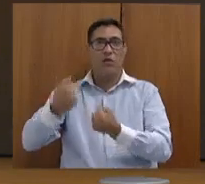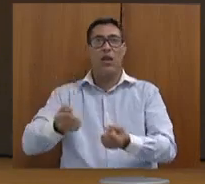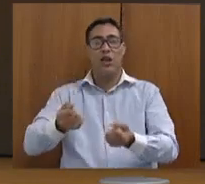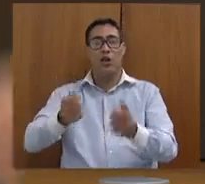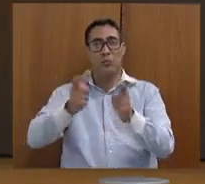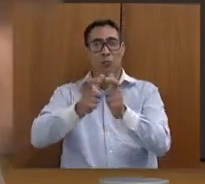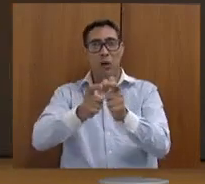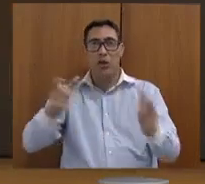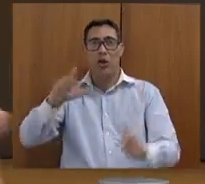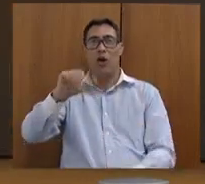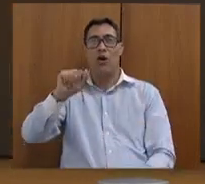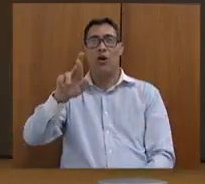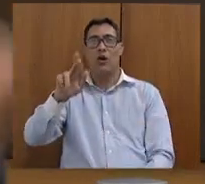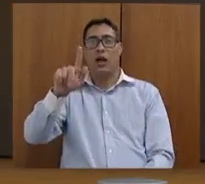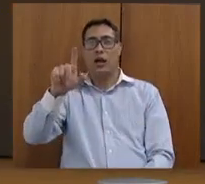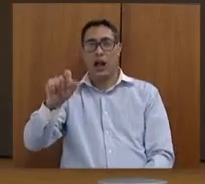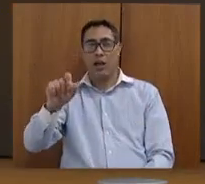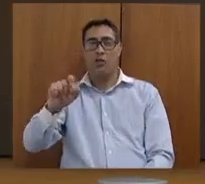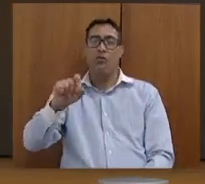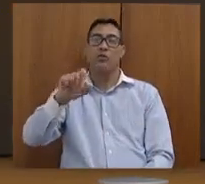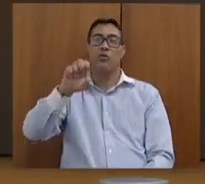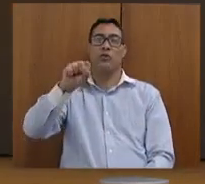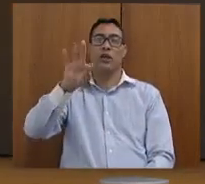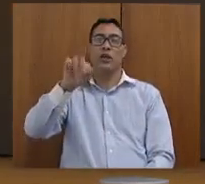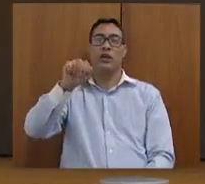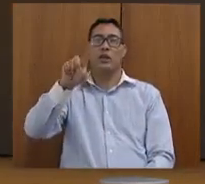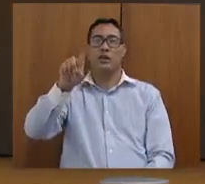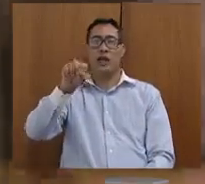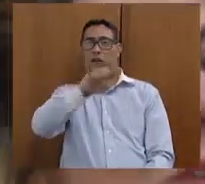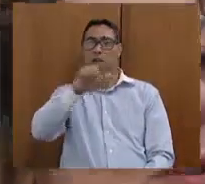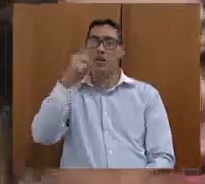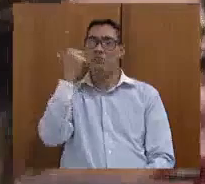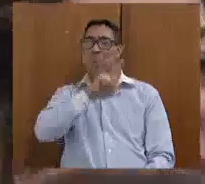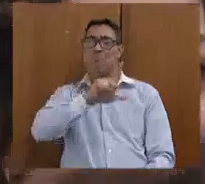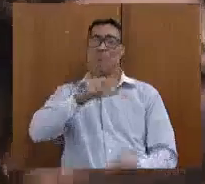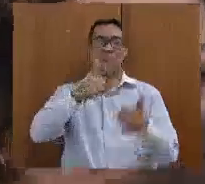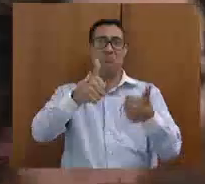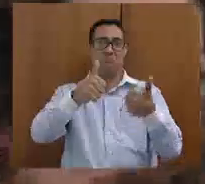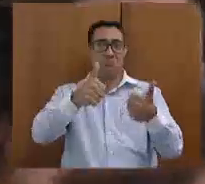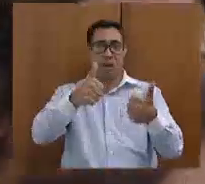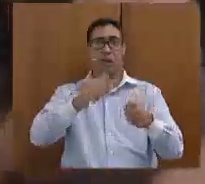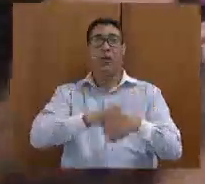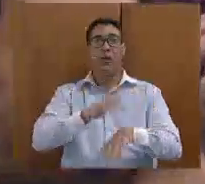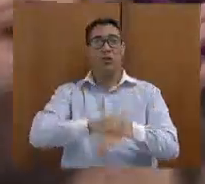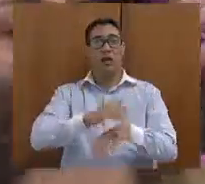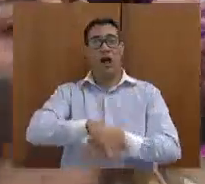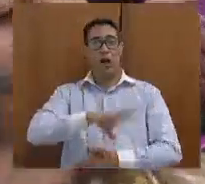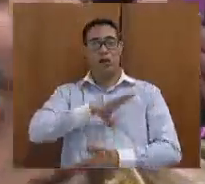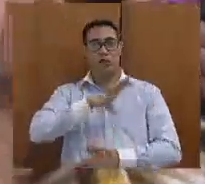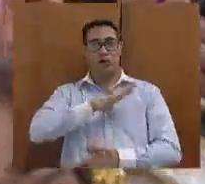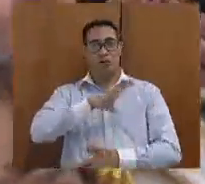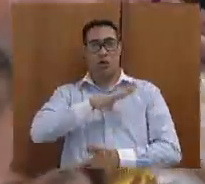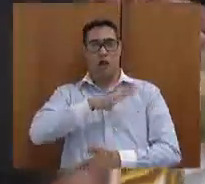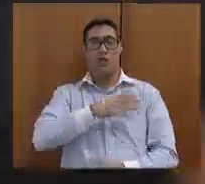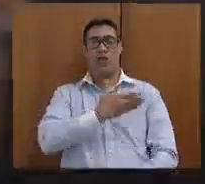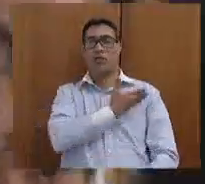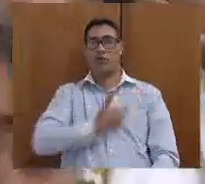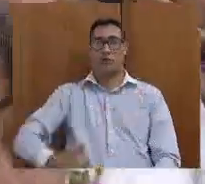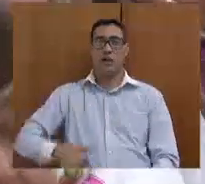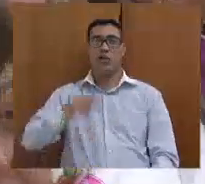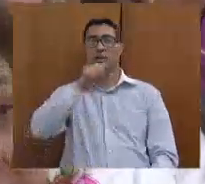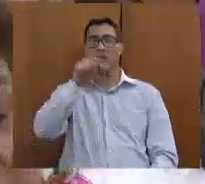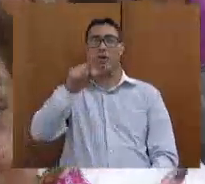estado e você tá saindo muito bem nisso aí então a coragem do governador Zema de